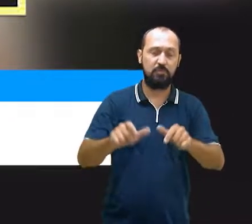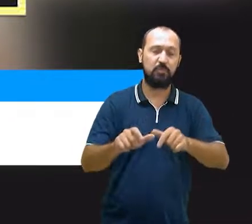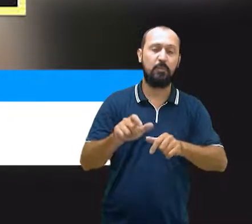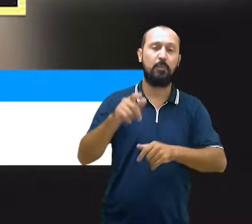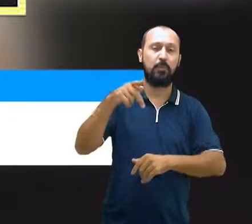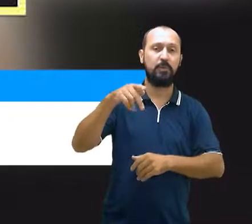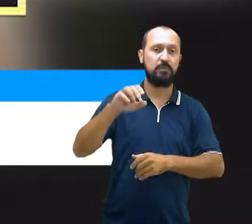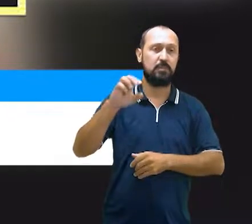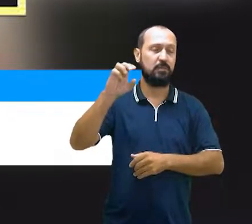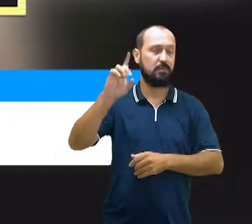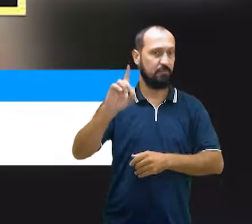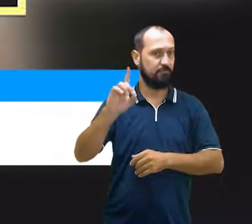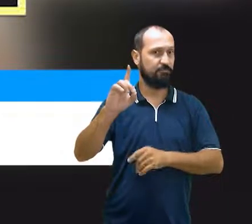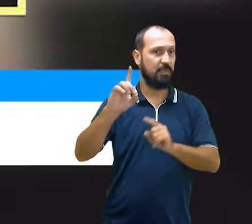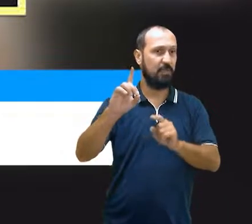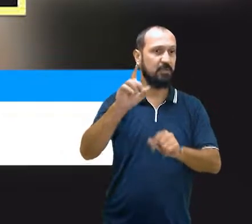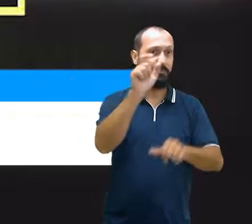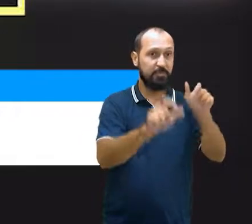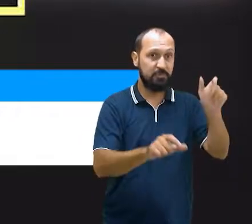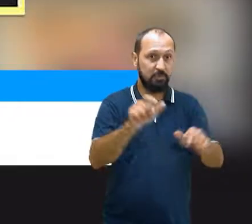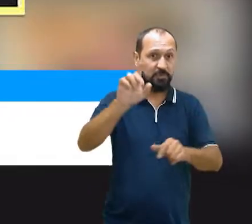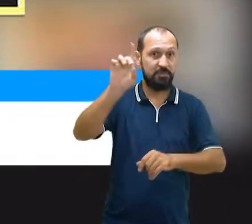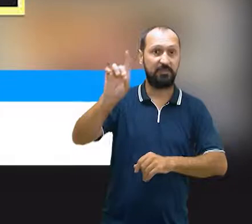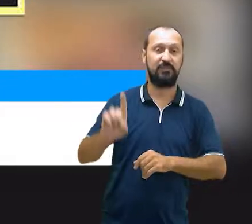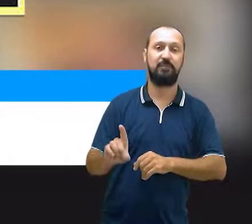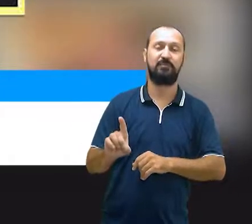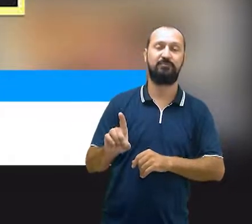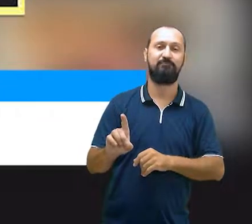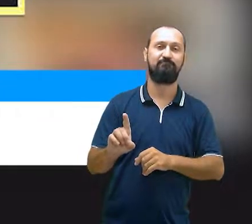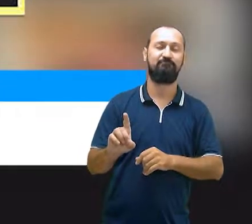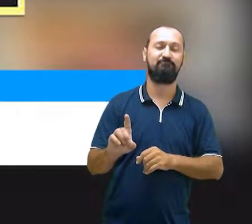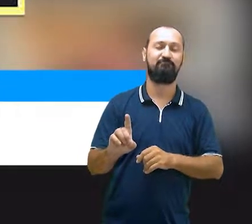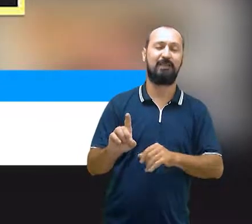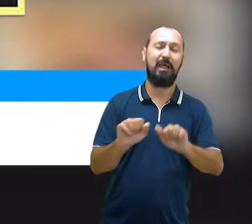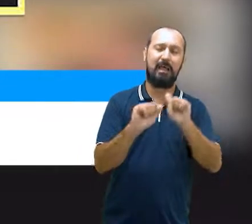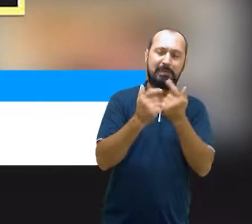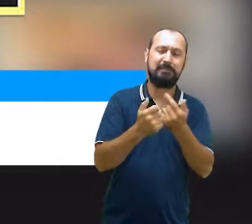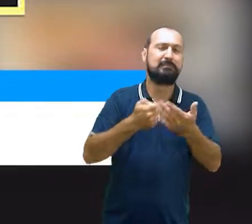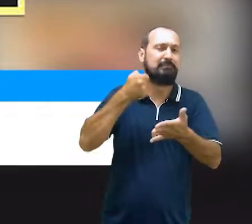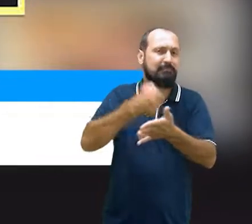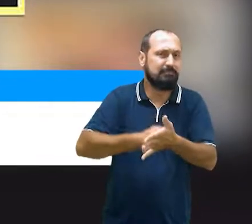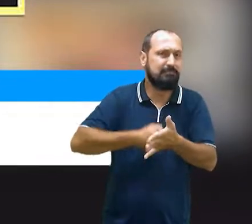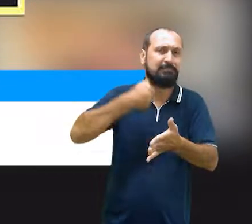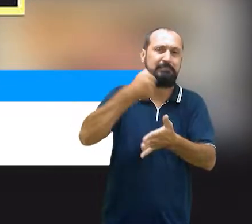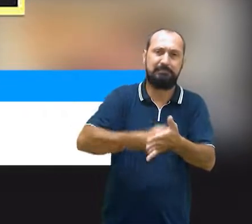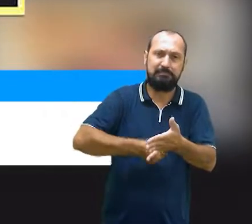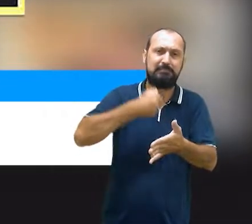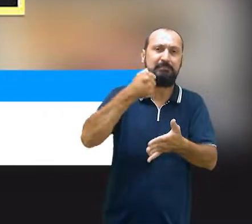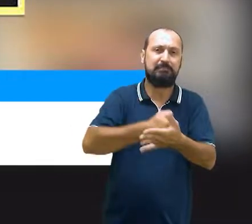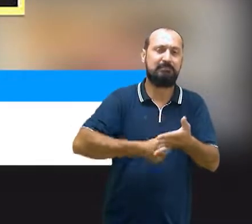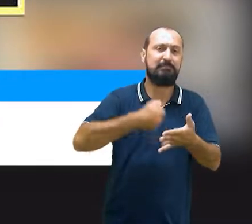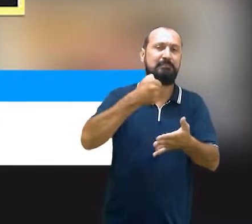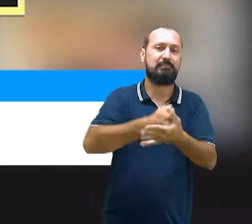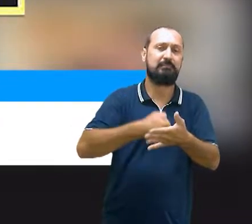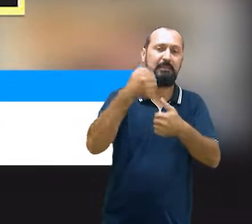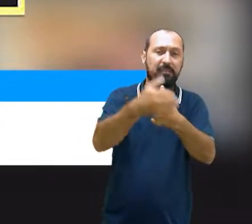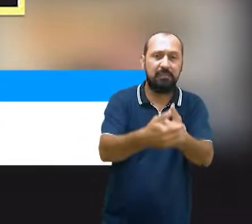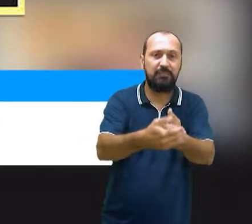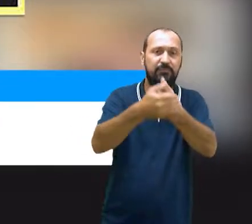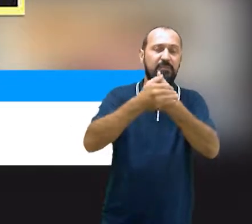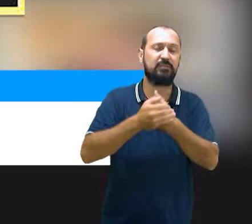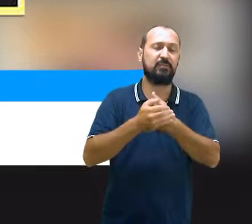às pessoas com PCD, às pessoas com deficiência. Essa casa vem lutando muito pela causa dos